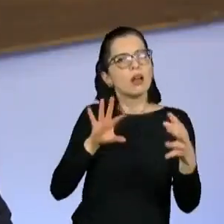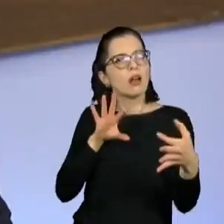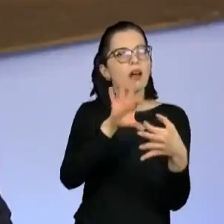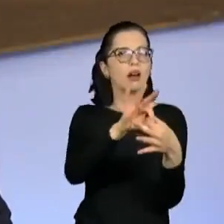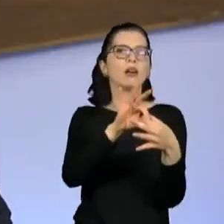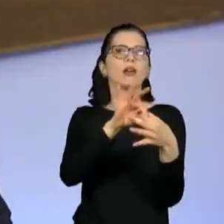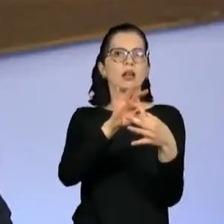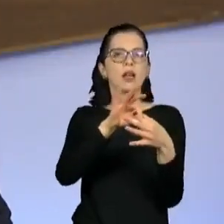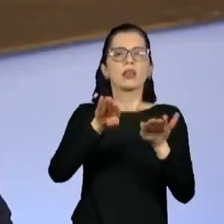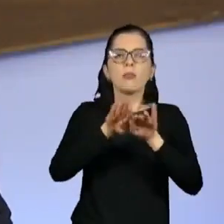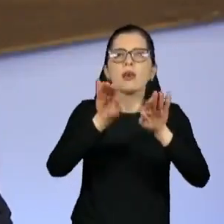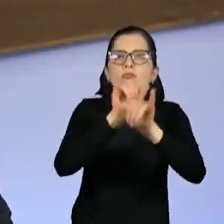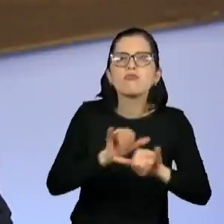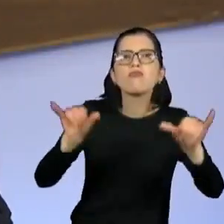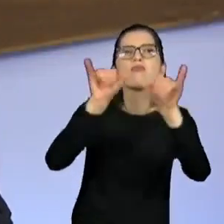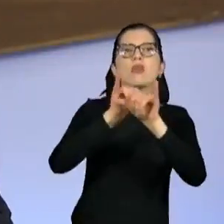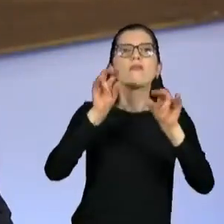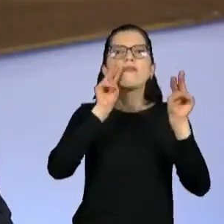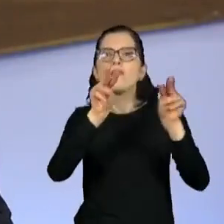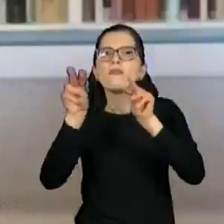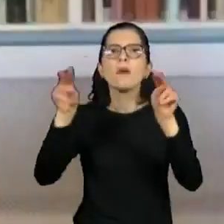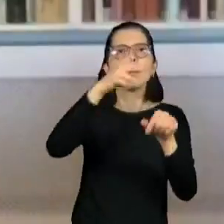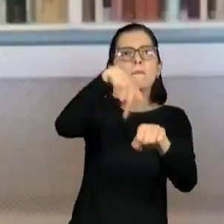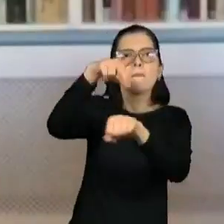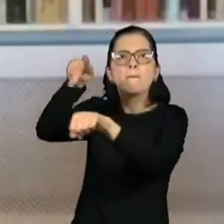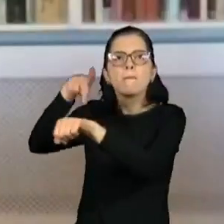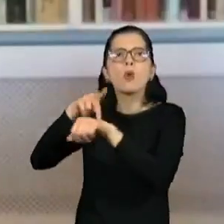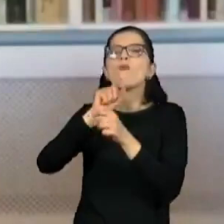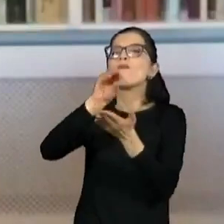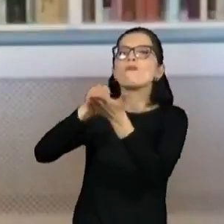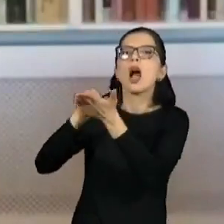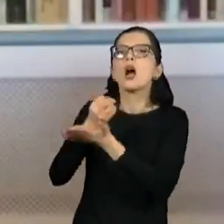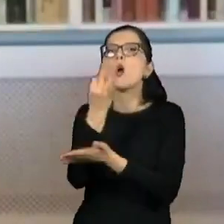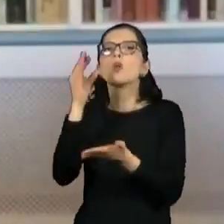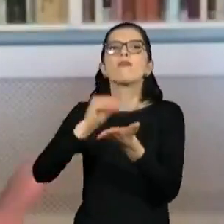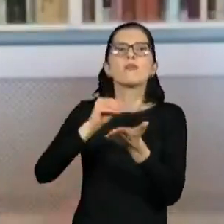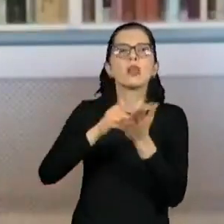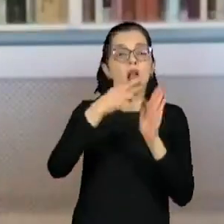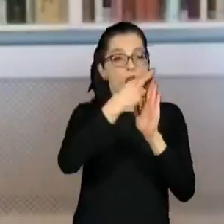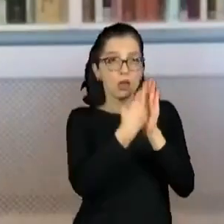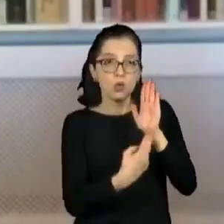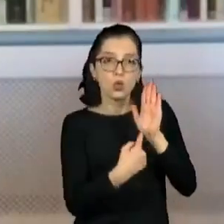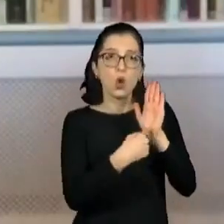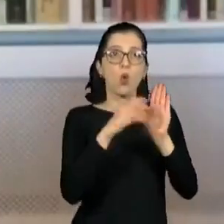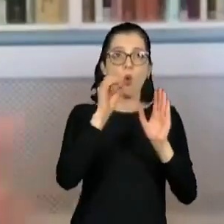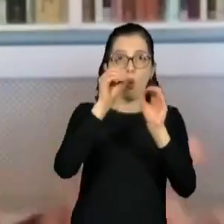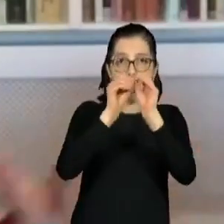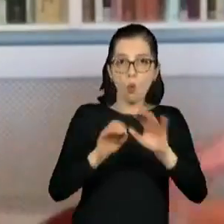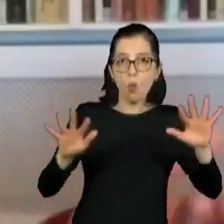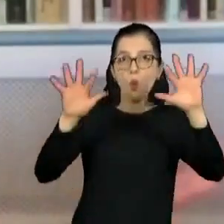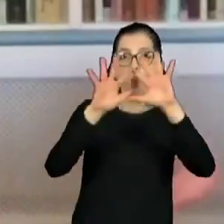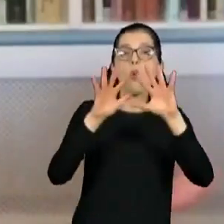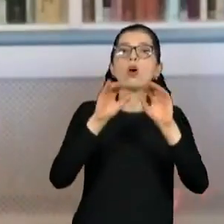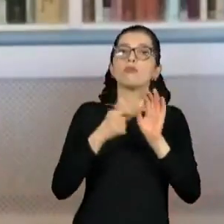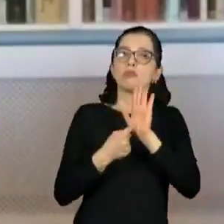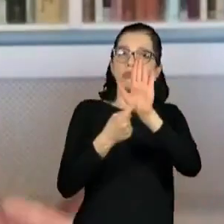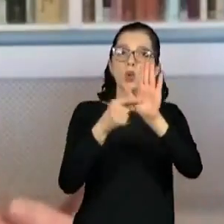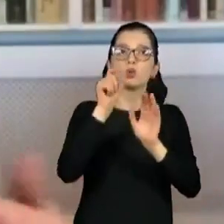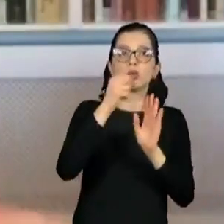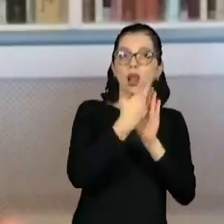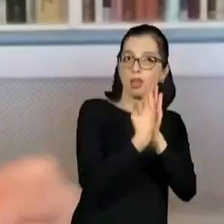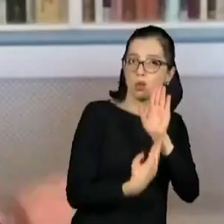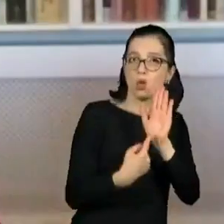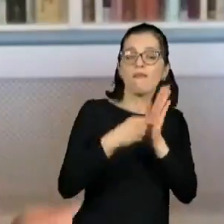and Of His whim of gaps and post-it Windows Live at